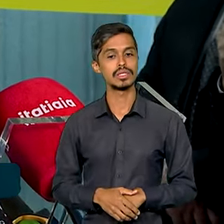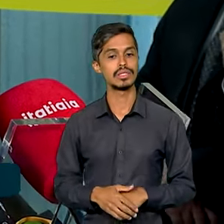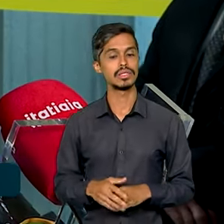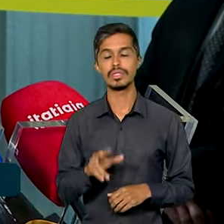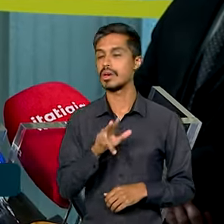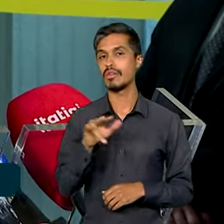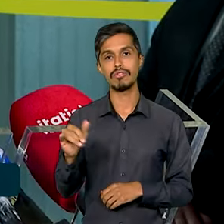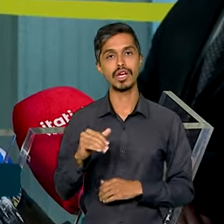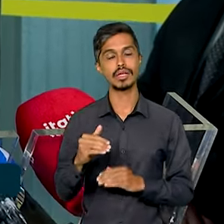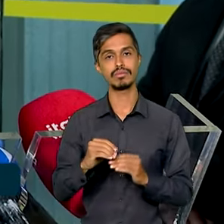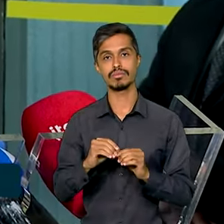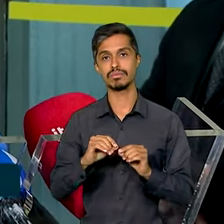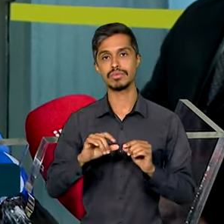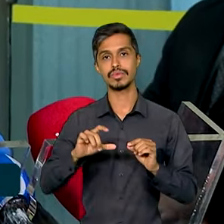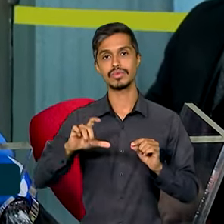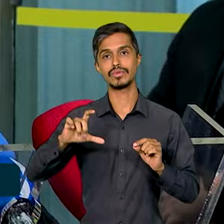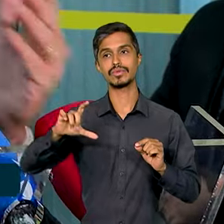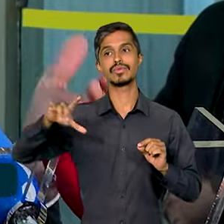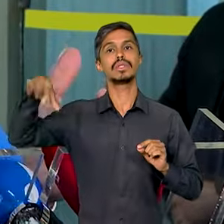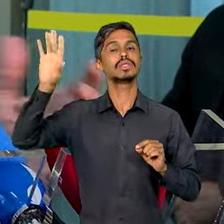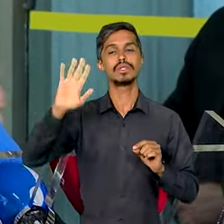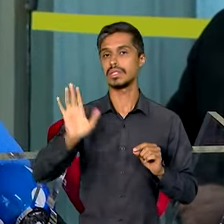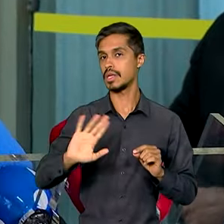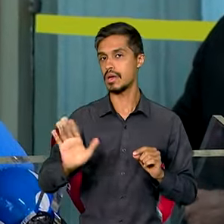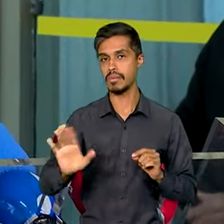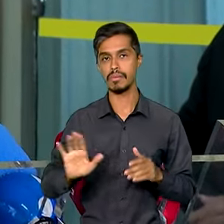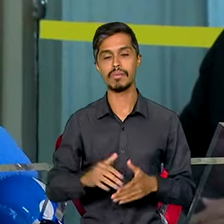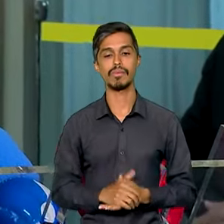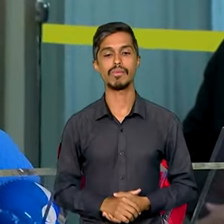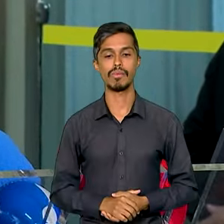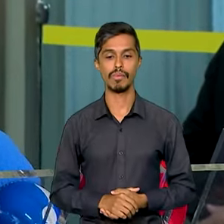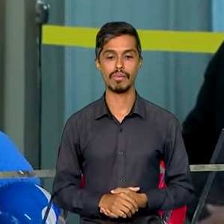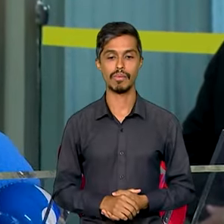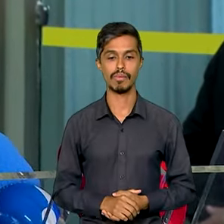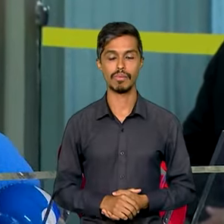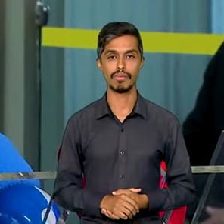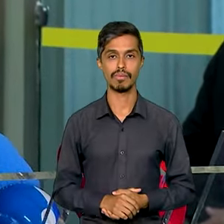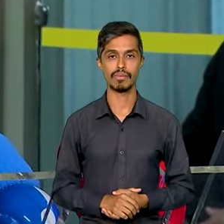aumentar para além do valor original da dívida.